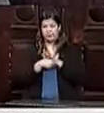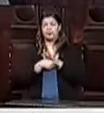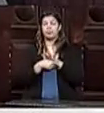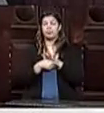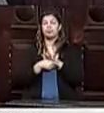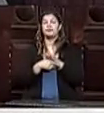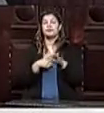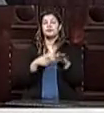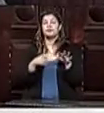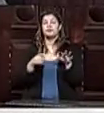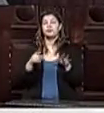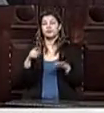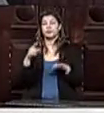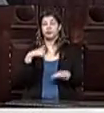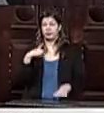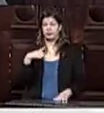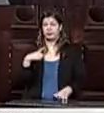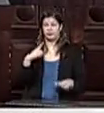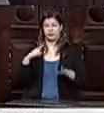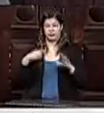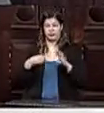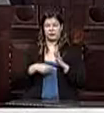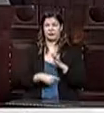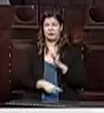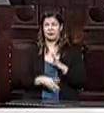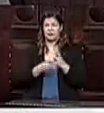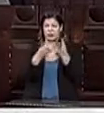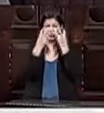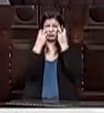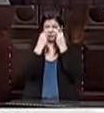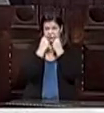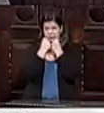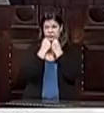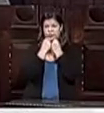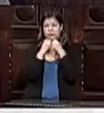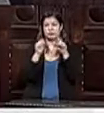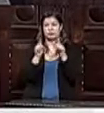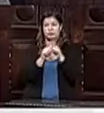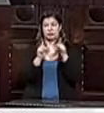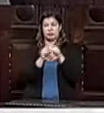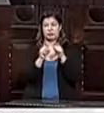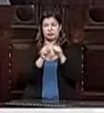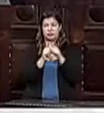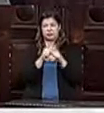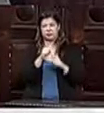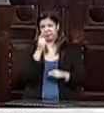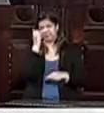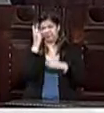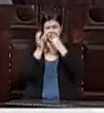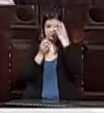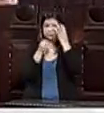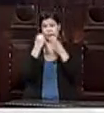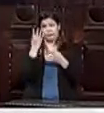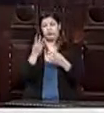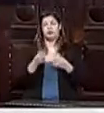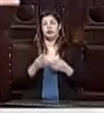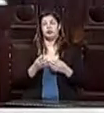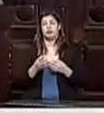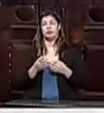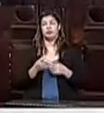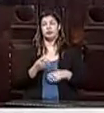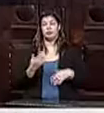estão profundamente envelhecidos e carcomidos. Não é a